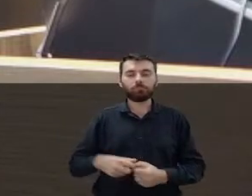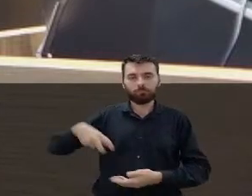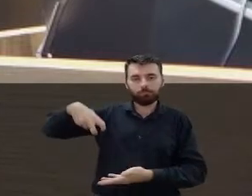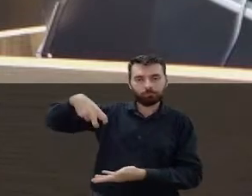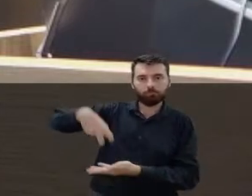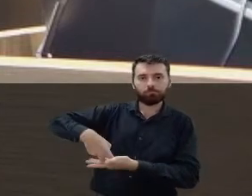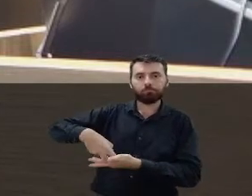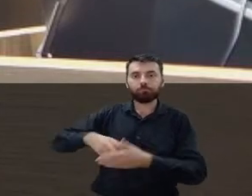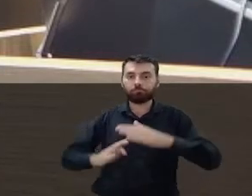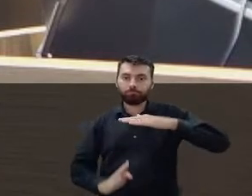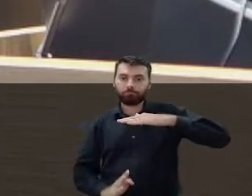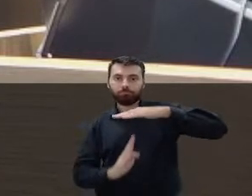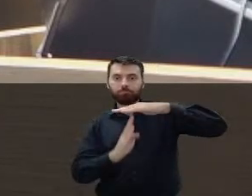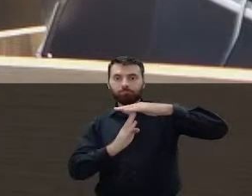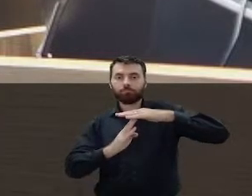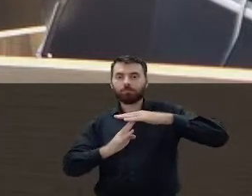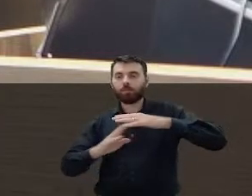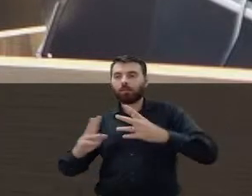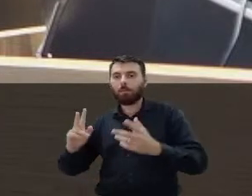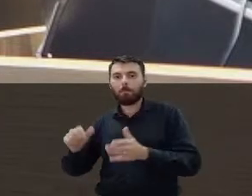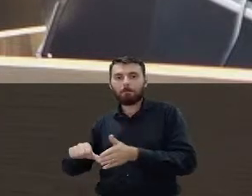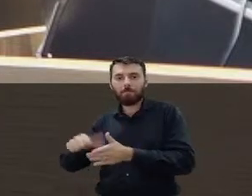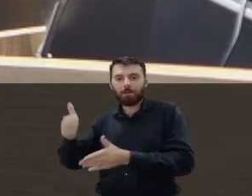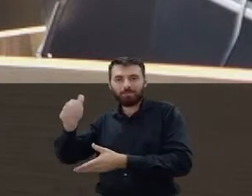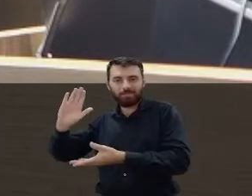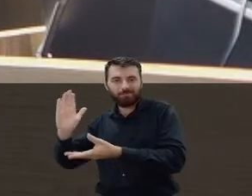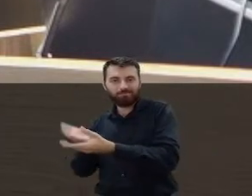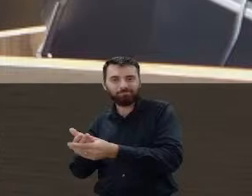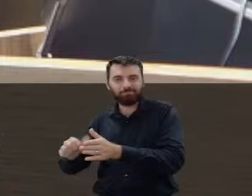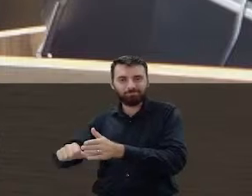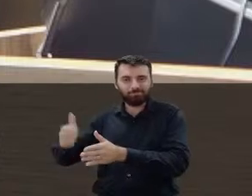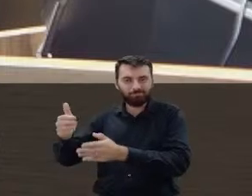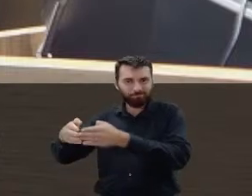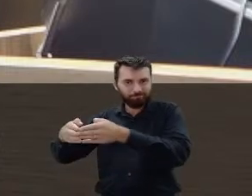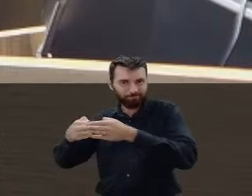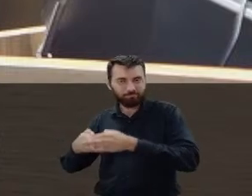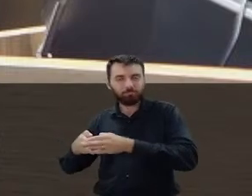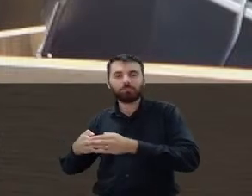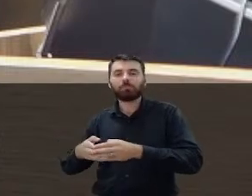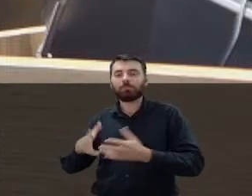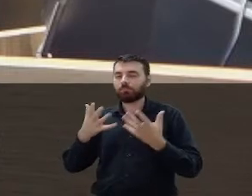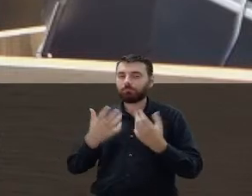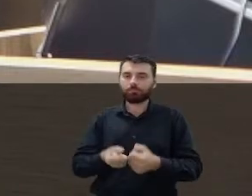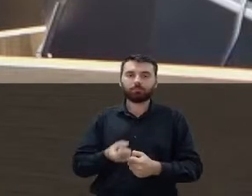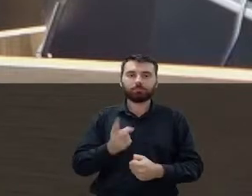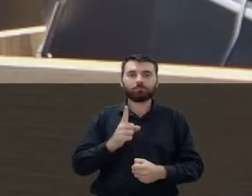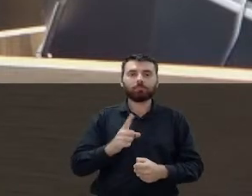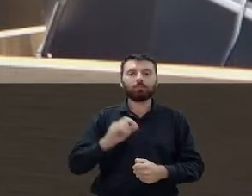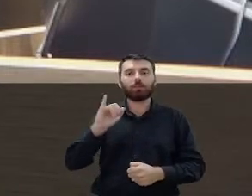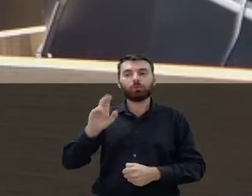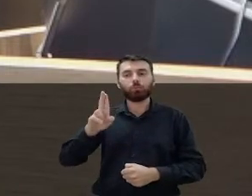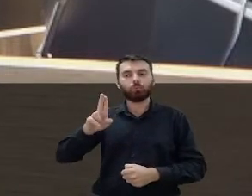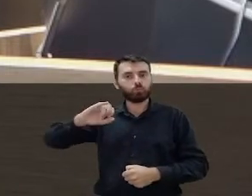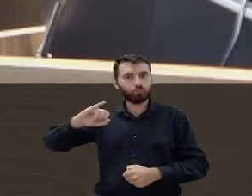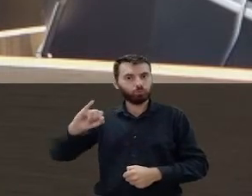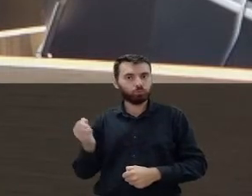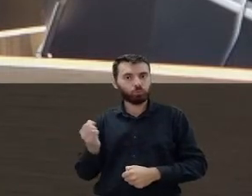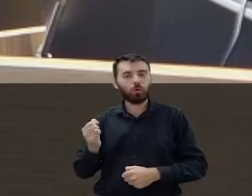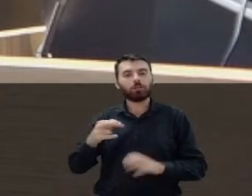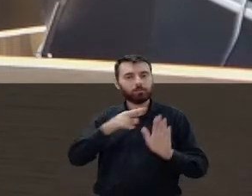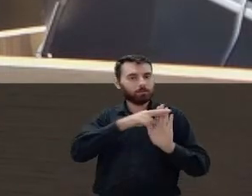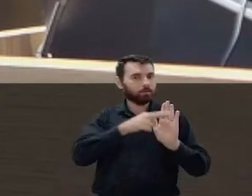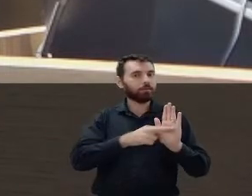valores da inicial, aqui também nego o provimento, e o J deste tribunal regulamenta a matéria.